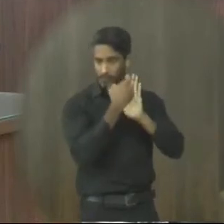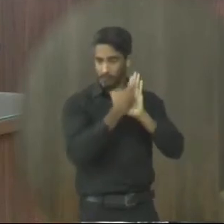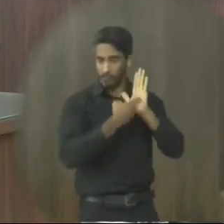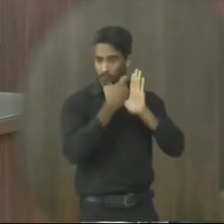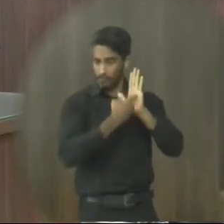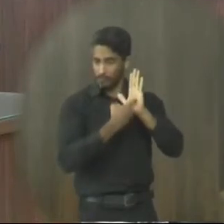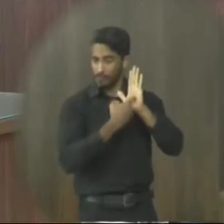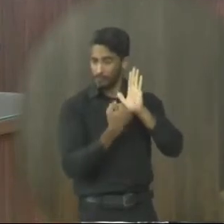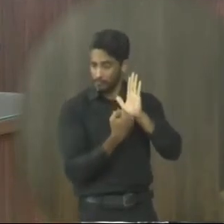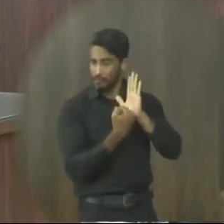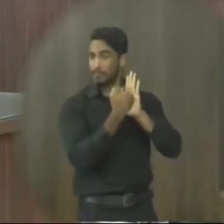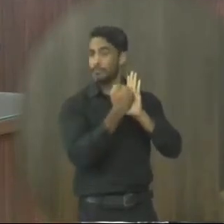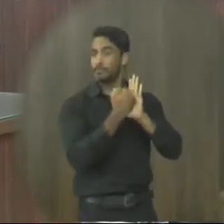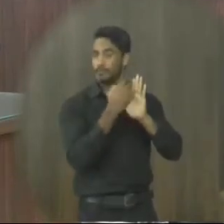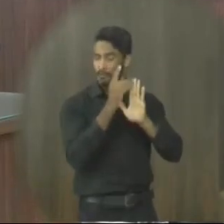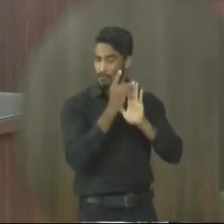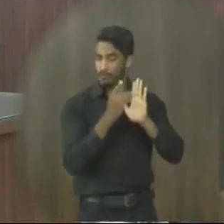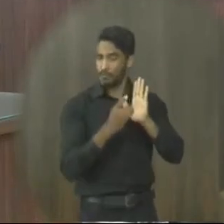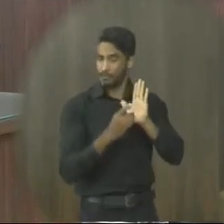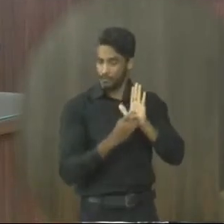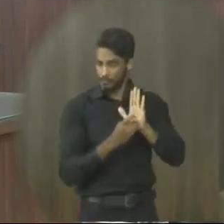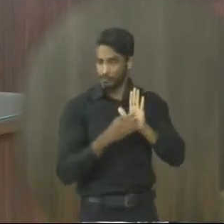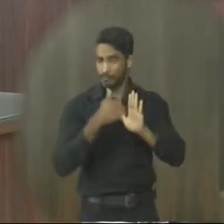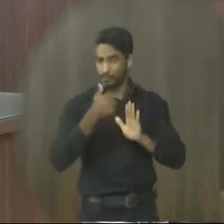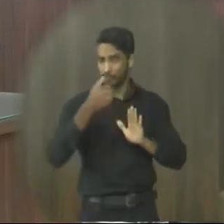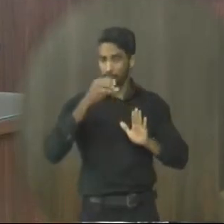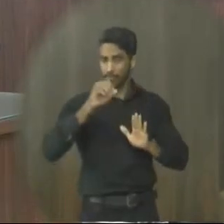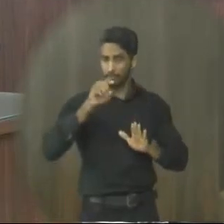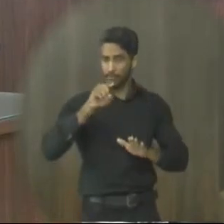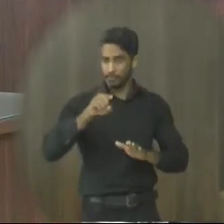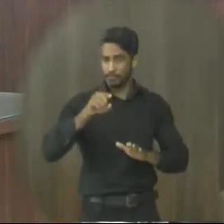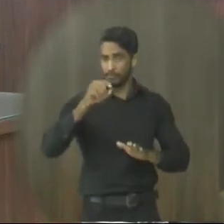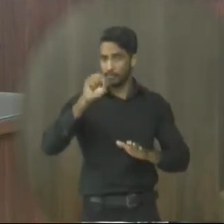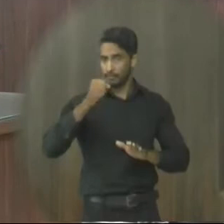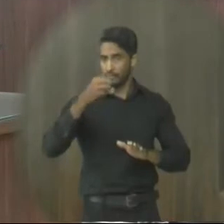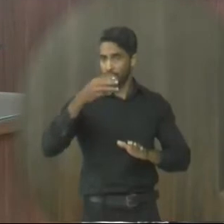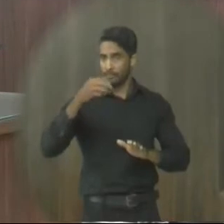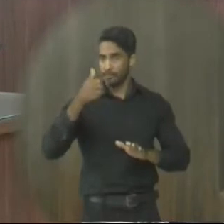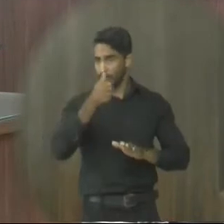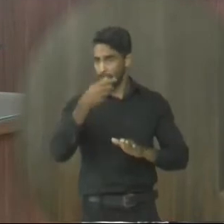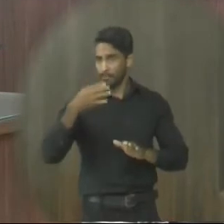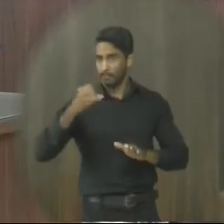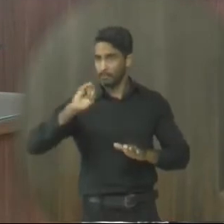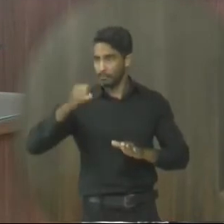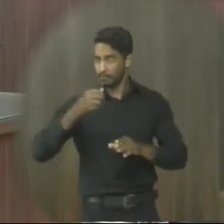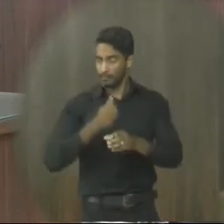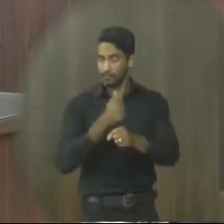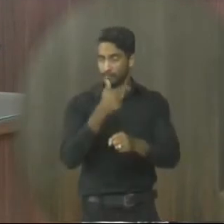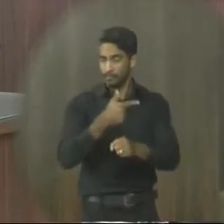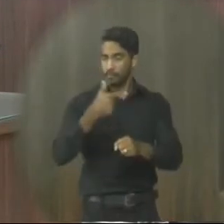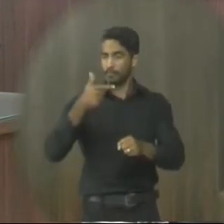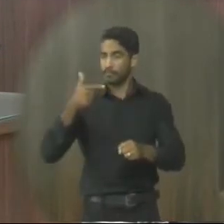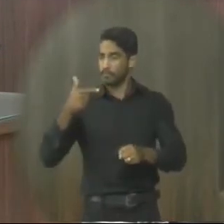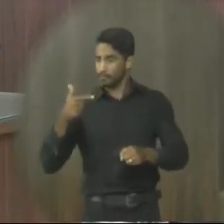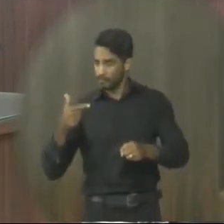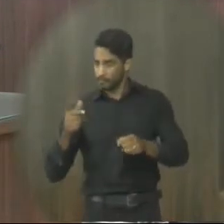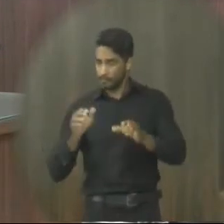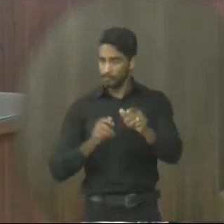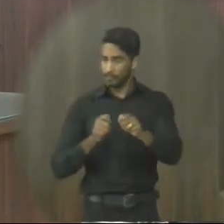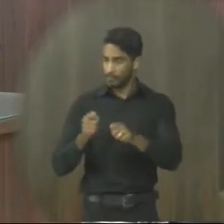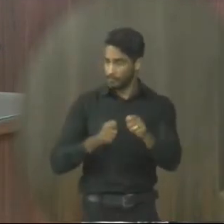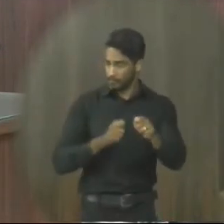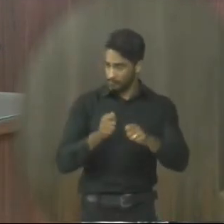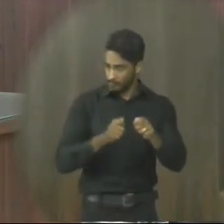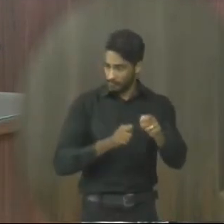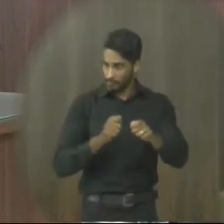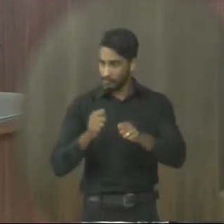através do decreto 10.939 de 13 de janeiro de 2022, que regulamenta-se as